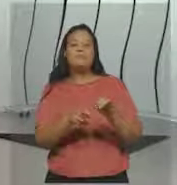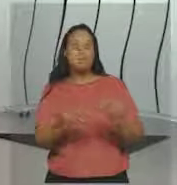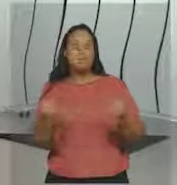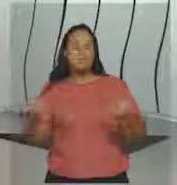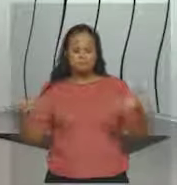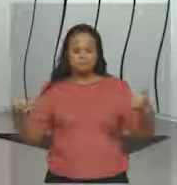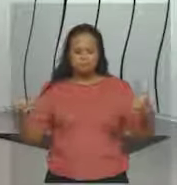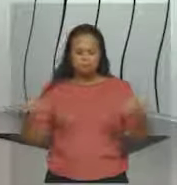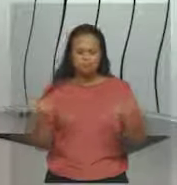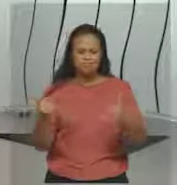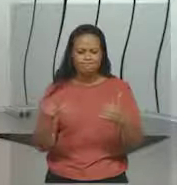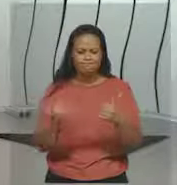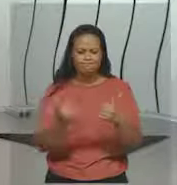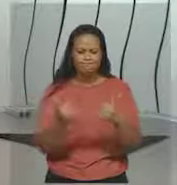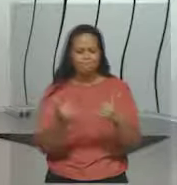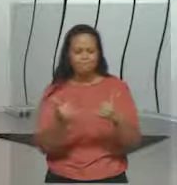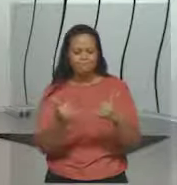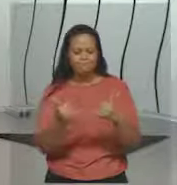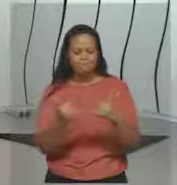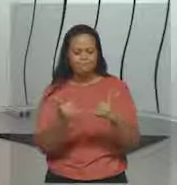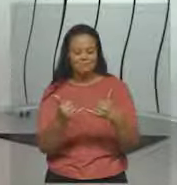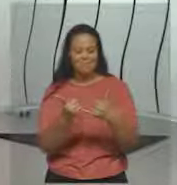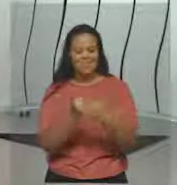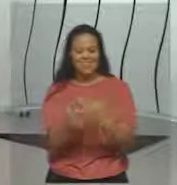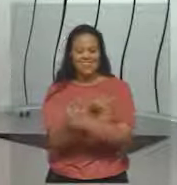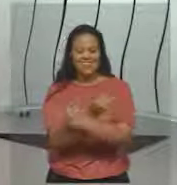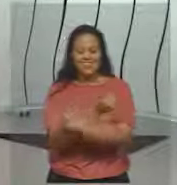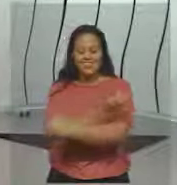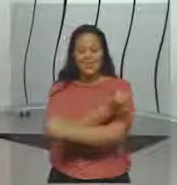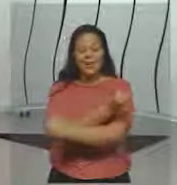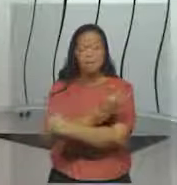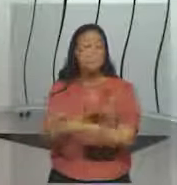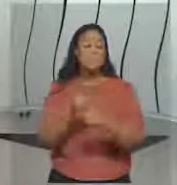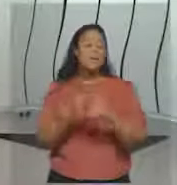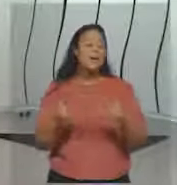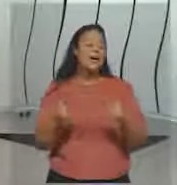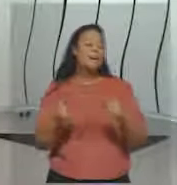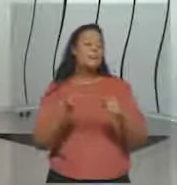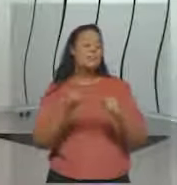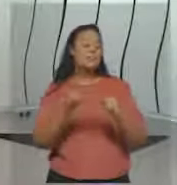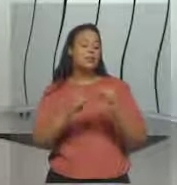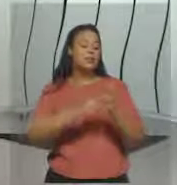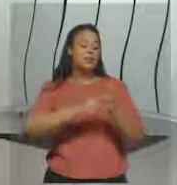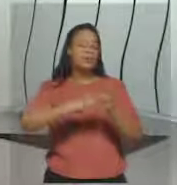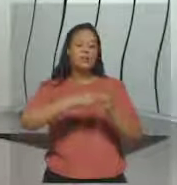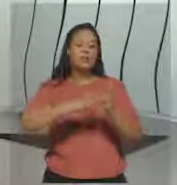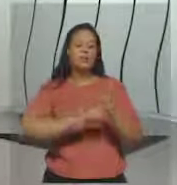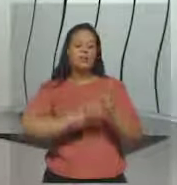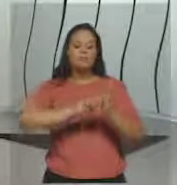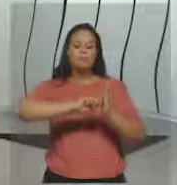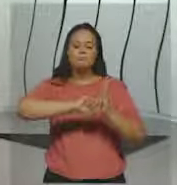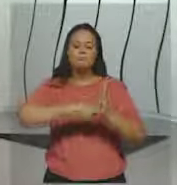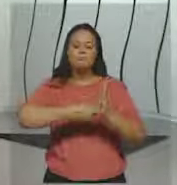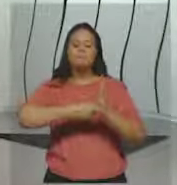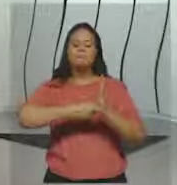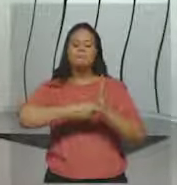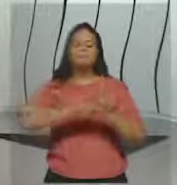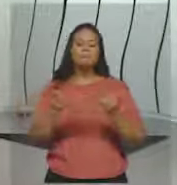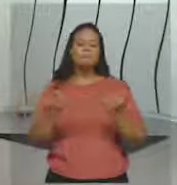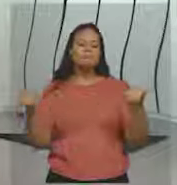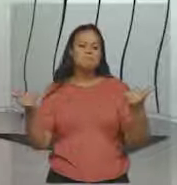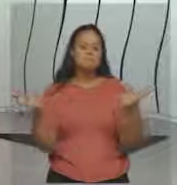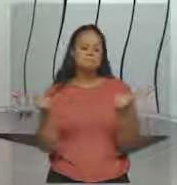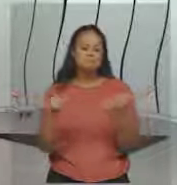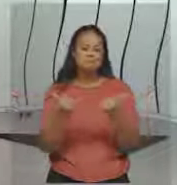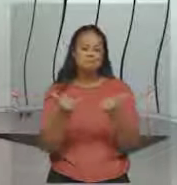os condutores, ó. Você permite a passagem de corrente elétrica. Quando você desliga, ela vai afastar um lado do condutor do